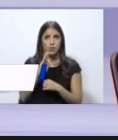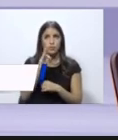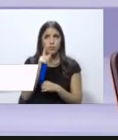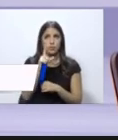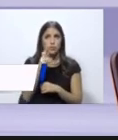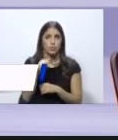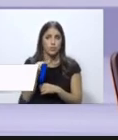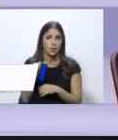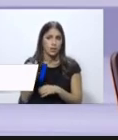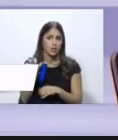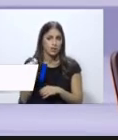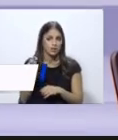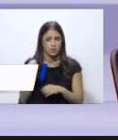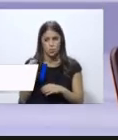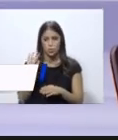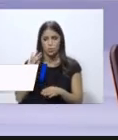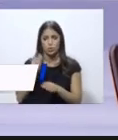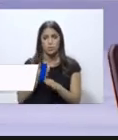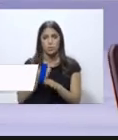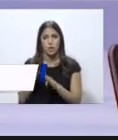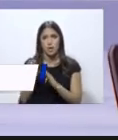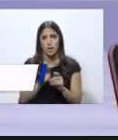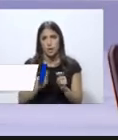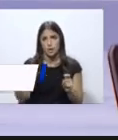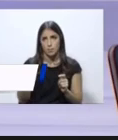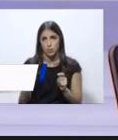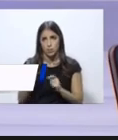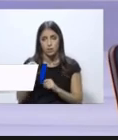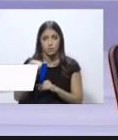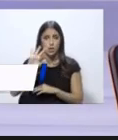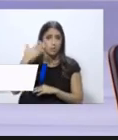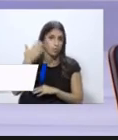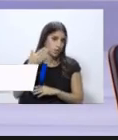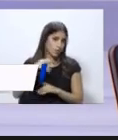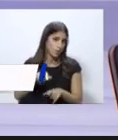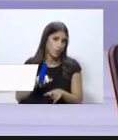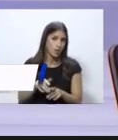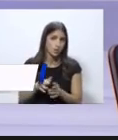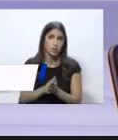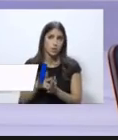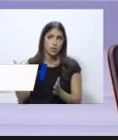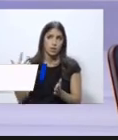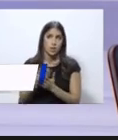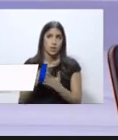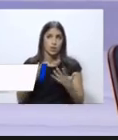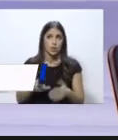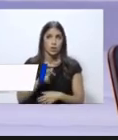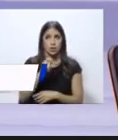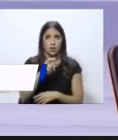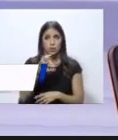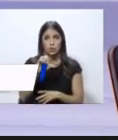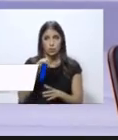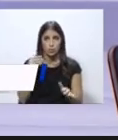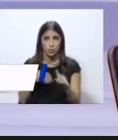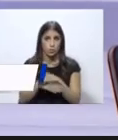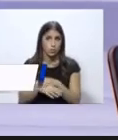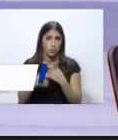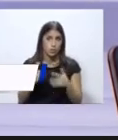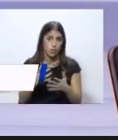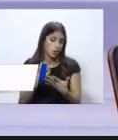marcou na última época. E no princípio desta, até vir para cá, 38 golos, por isso é um registro